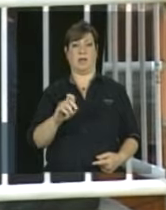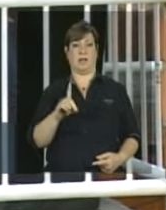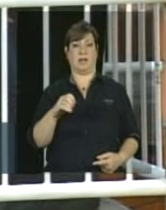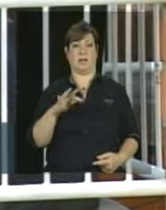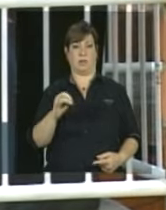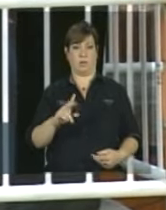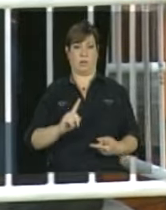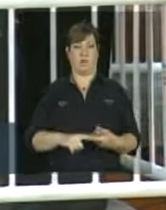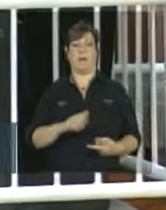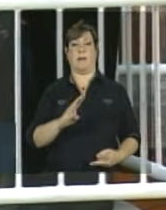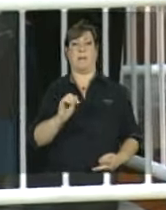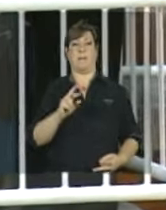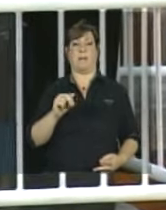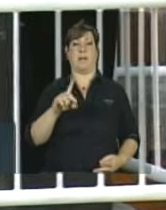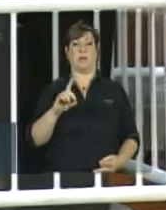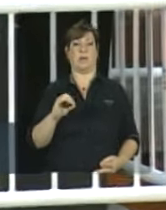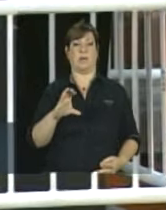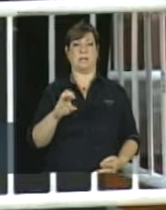Ceará.